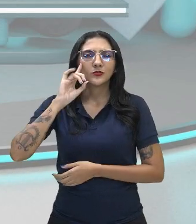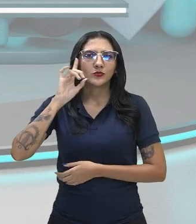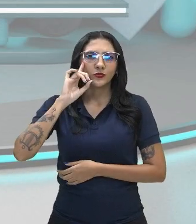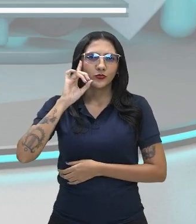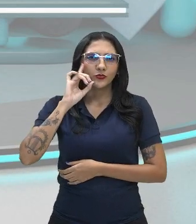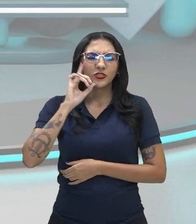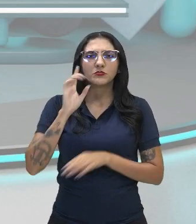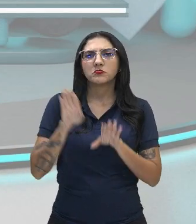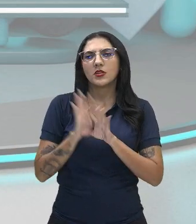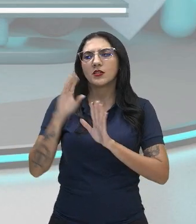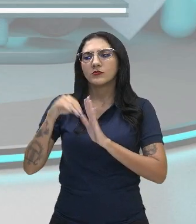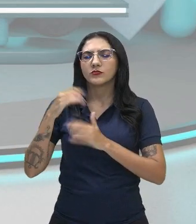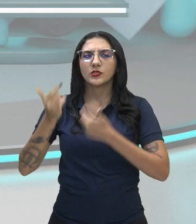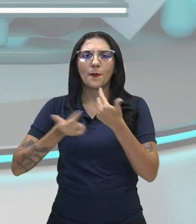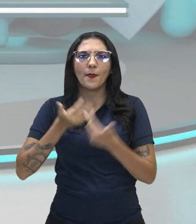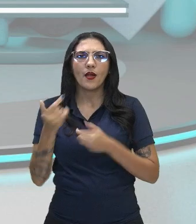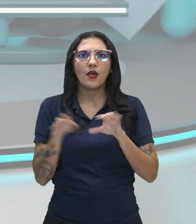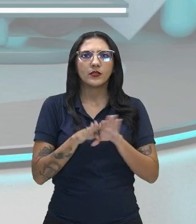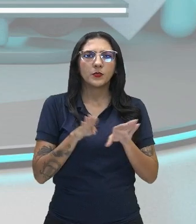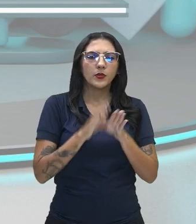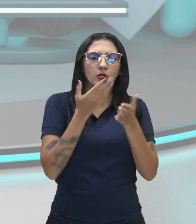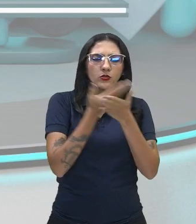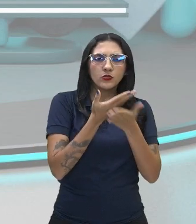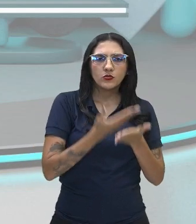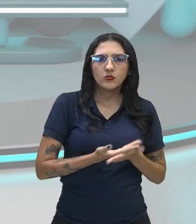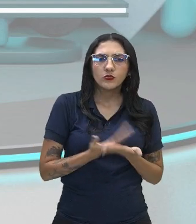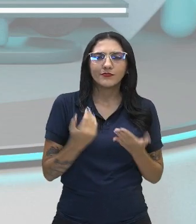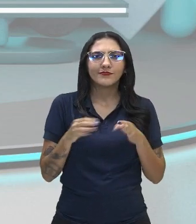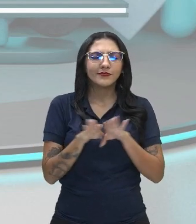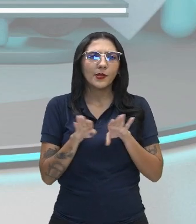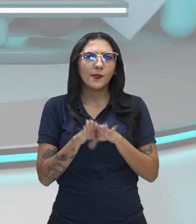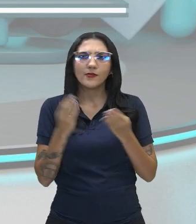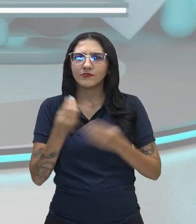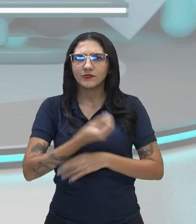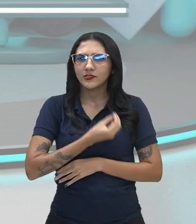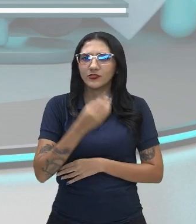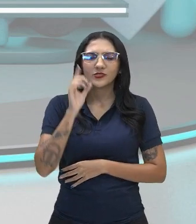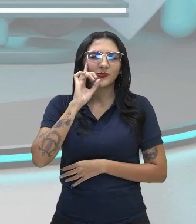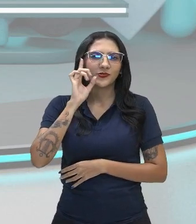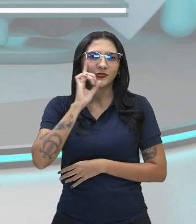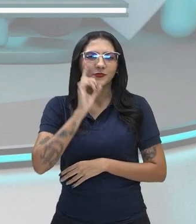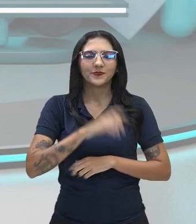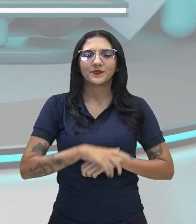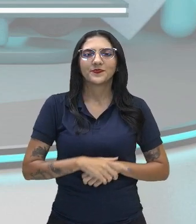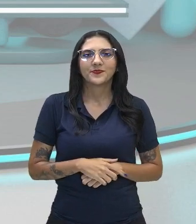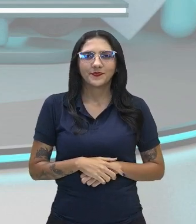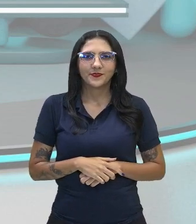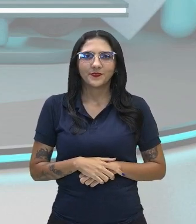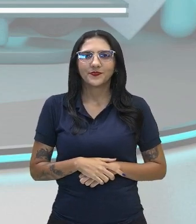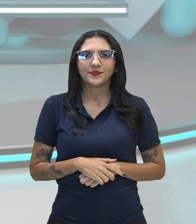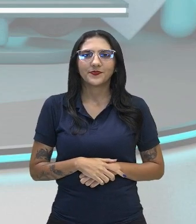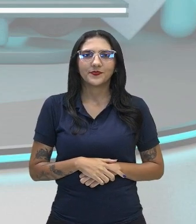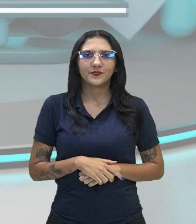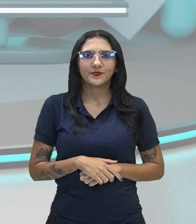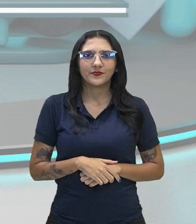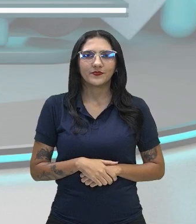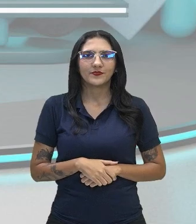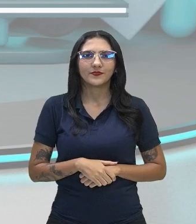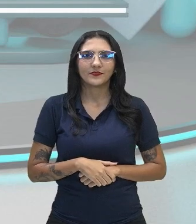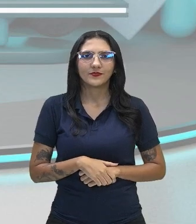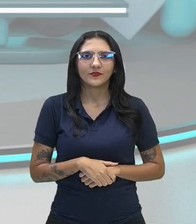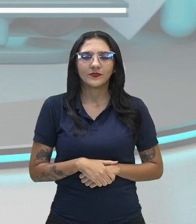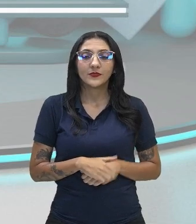no trabalho, nos estudos e na convivência diária. Muito bem. Então,